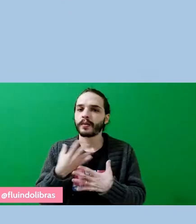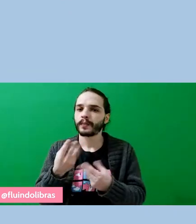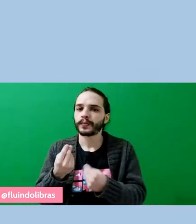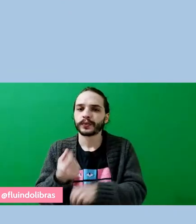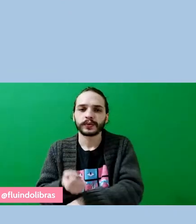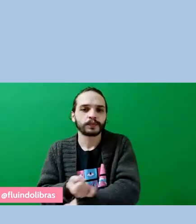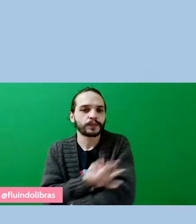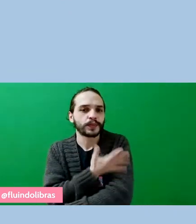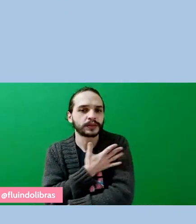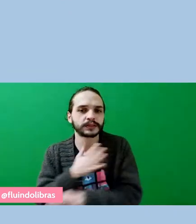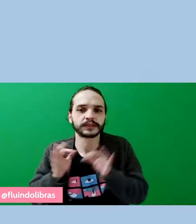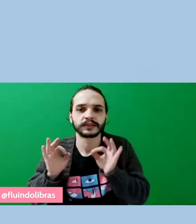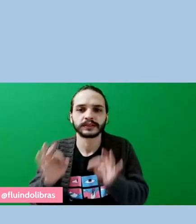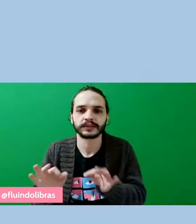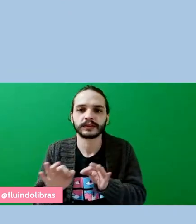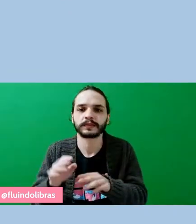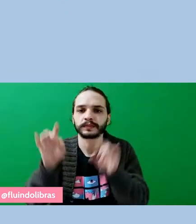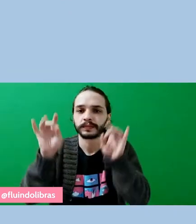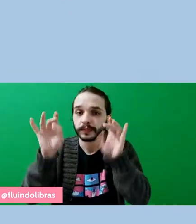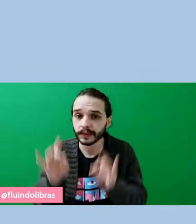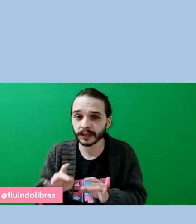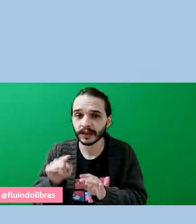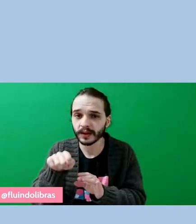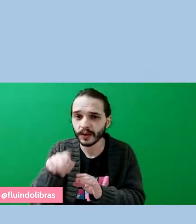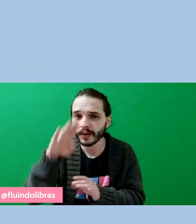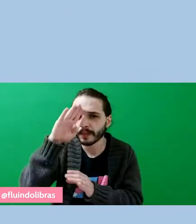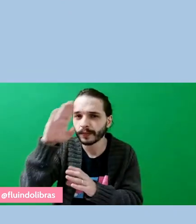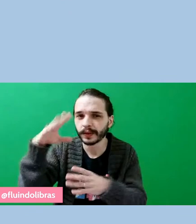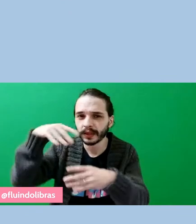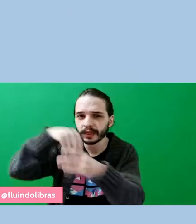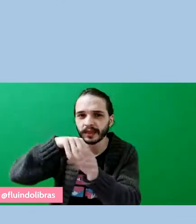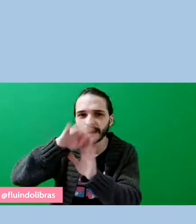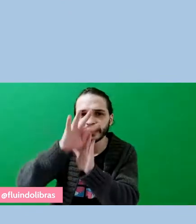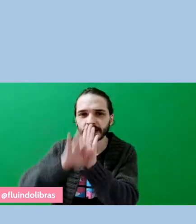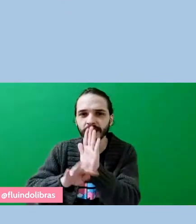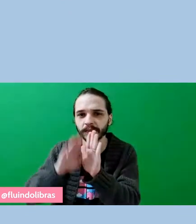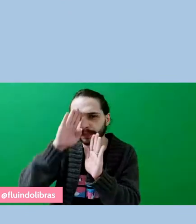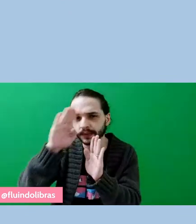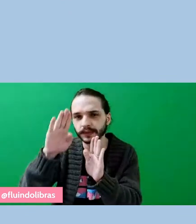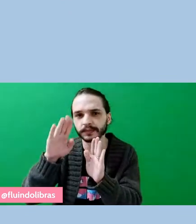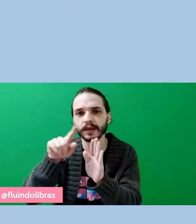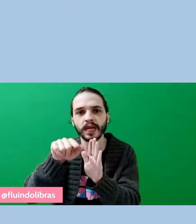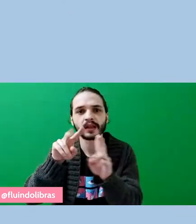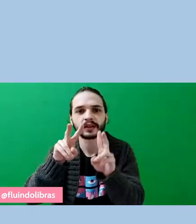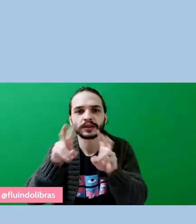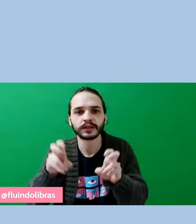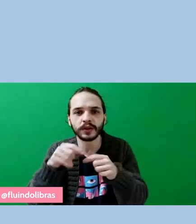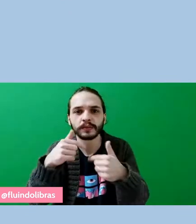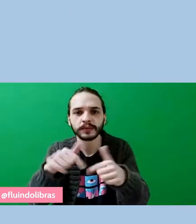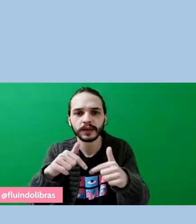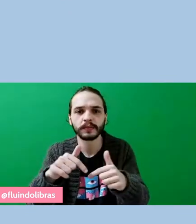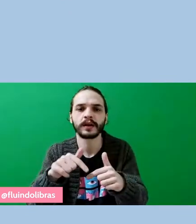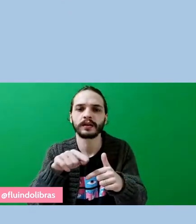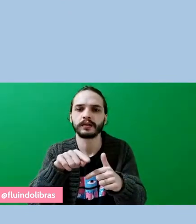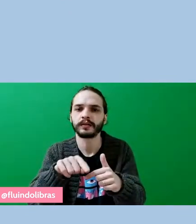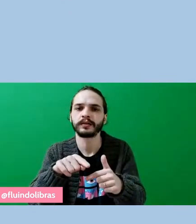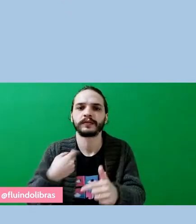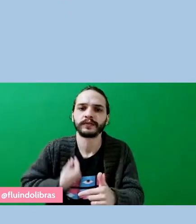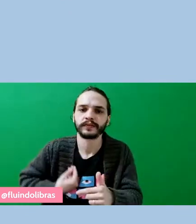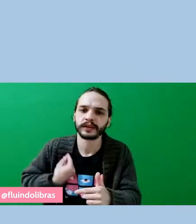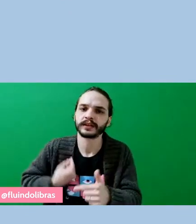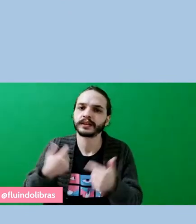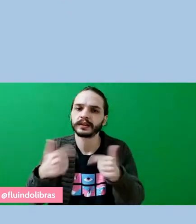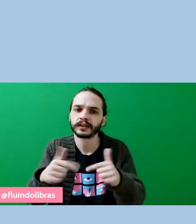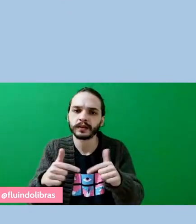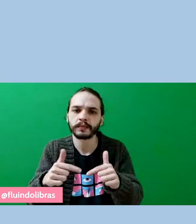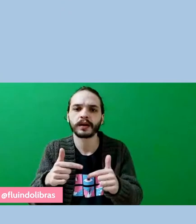realmente, especialmente com aquele coração ali do tema e do texto, que é sobre o trabalho, né? Sobre o trabalho, nosso tempo, a nossa vida, né? Se priva